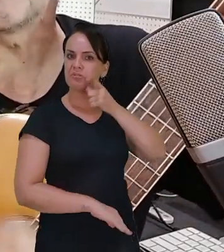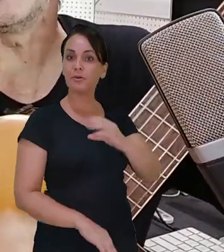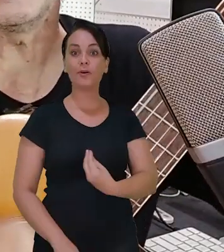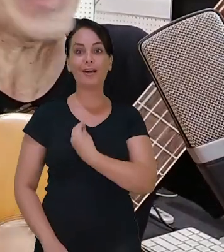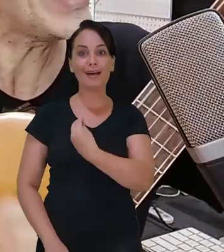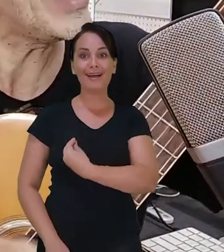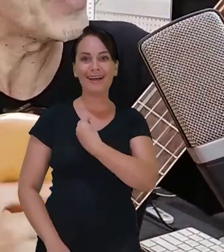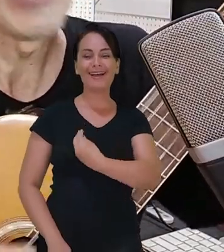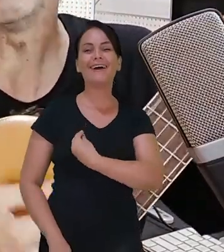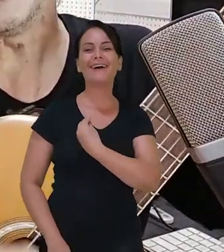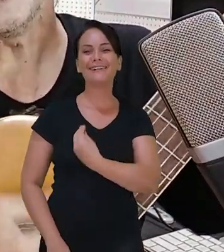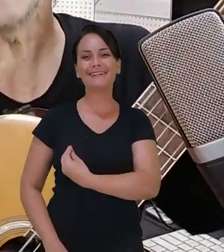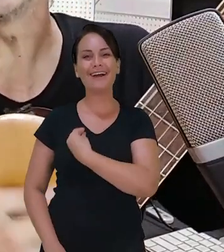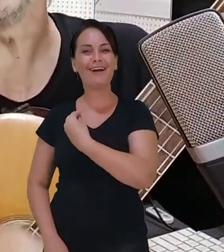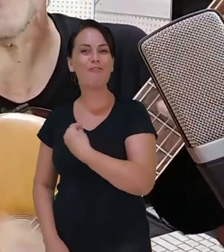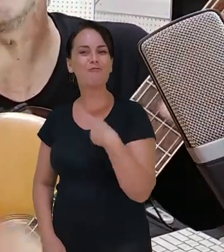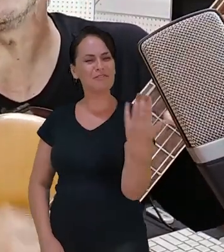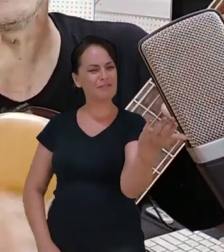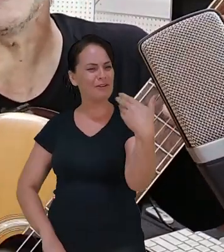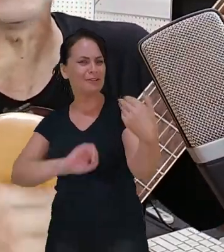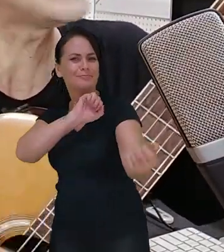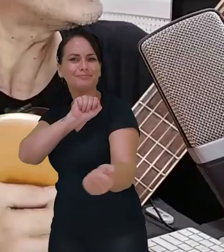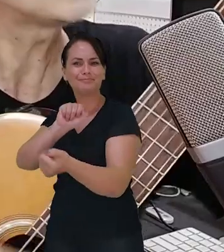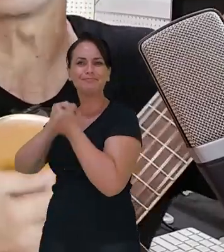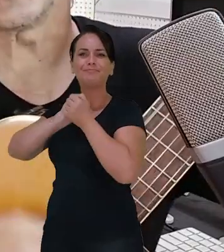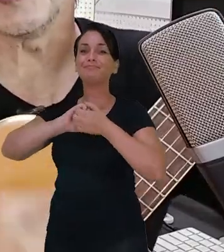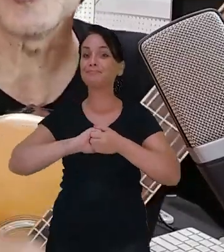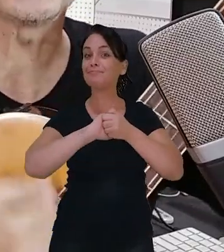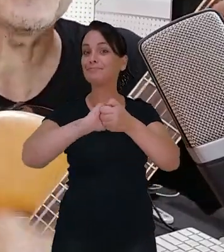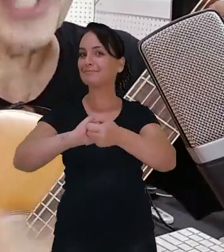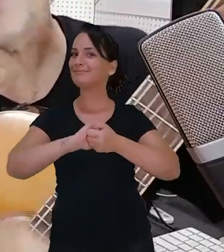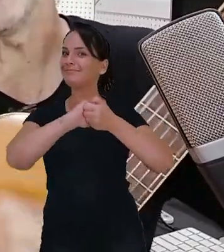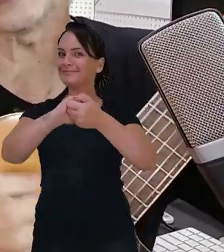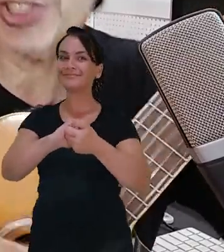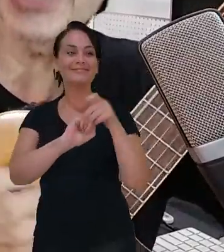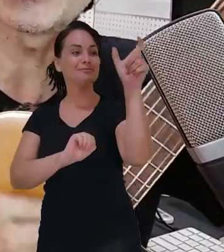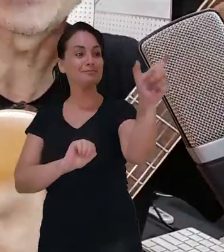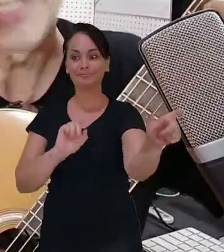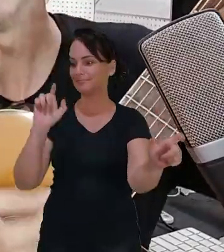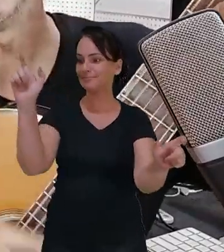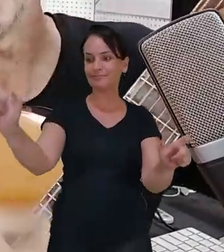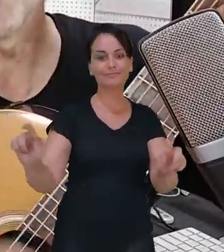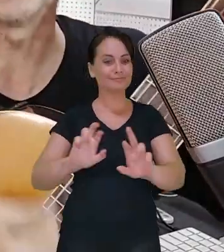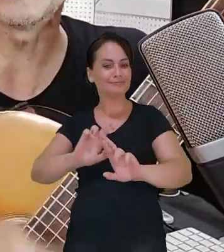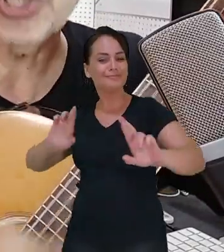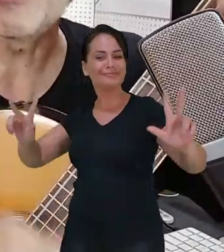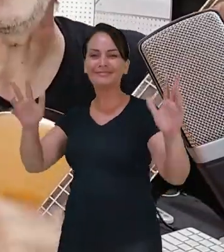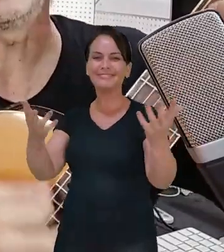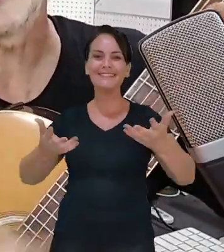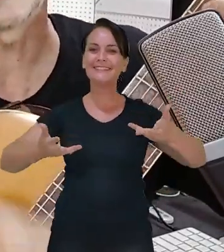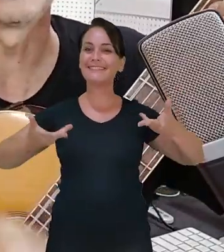nos espera, me dê a sua mão. Somos diferentes, isto